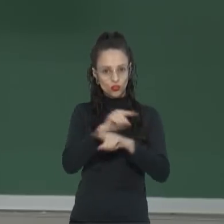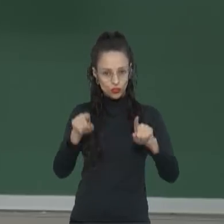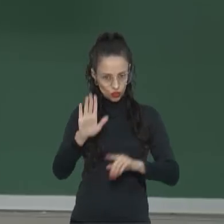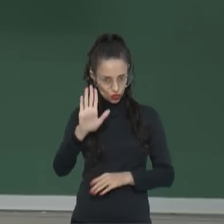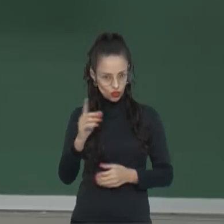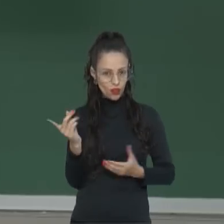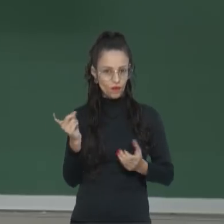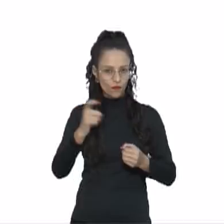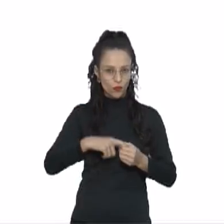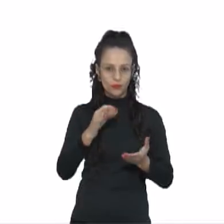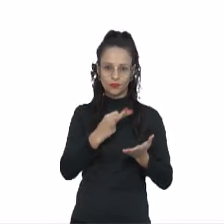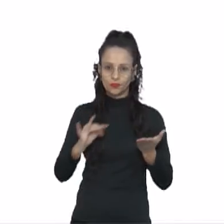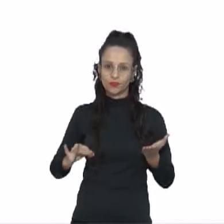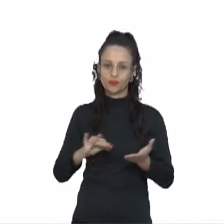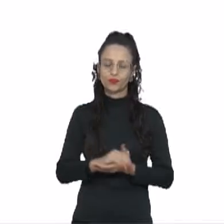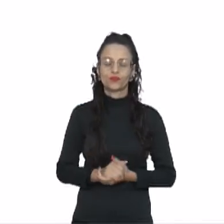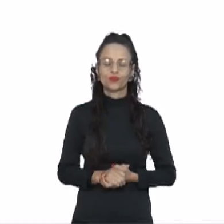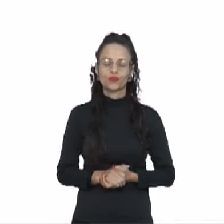pouquinho nós voltamos.